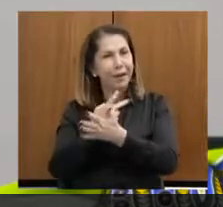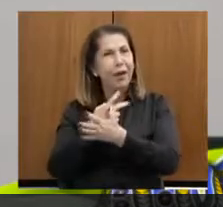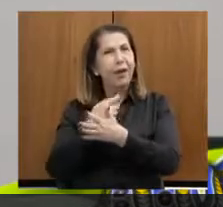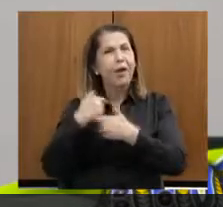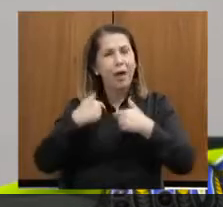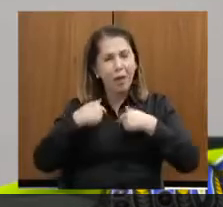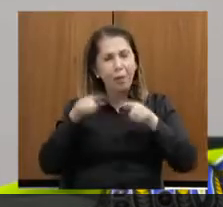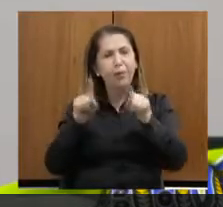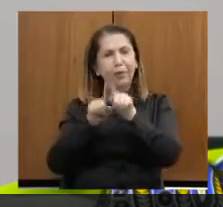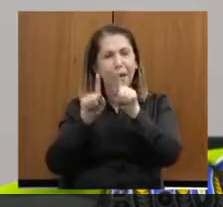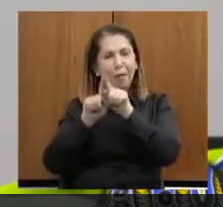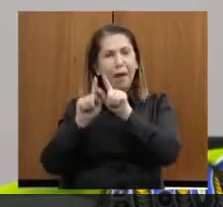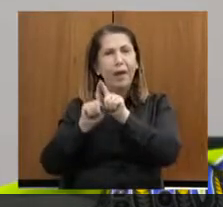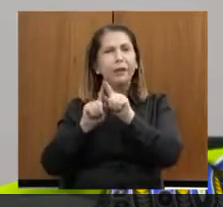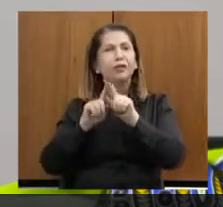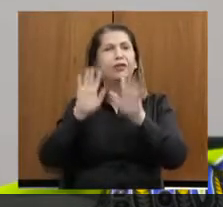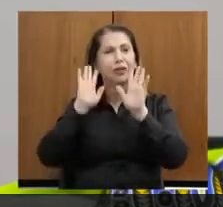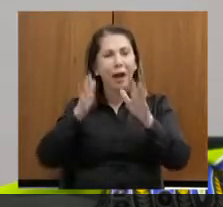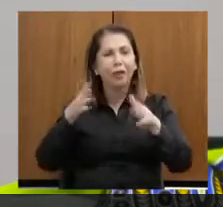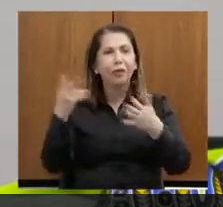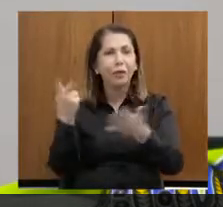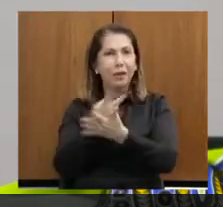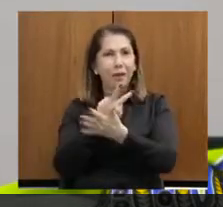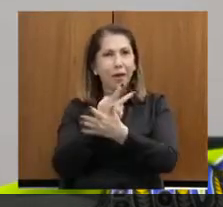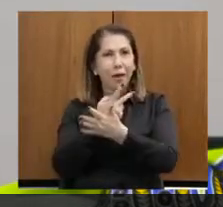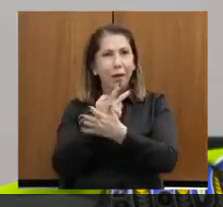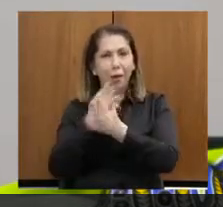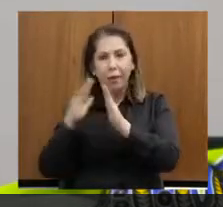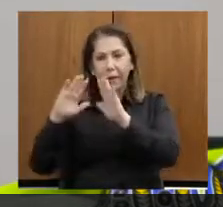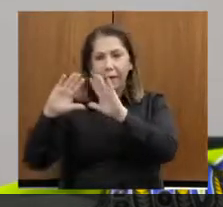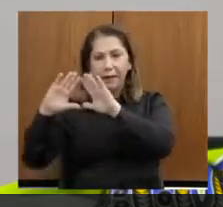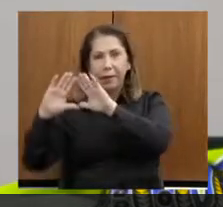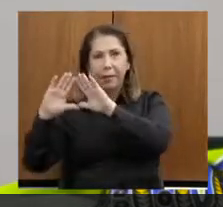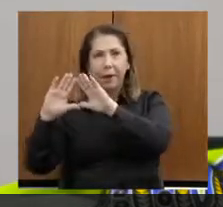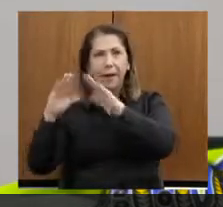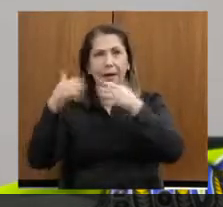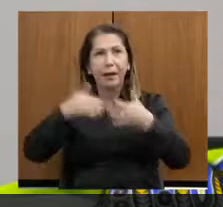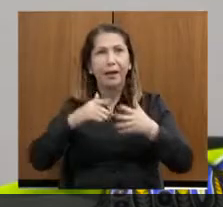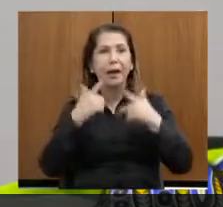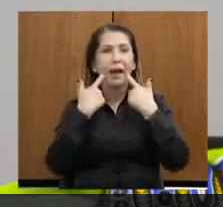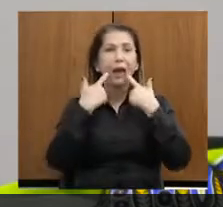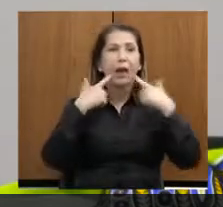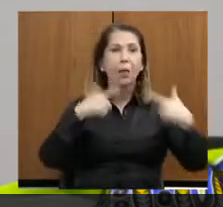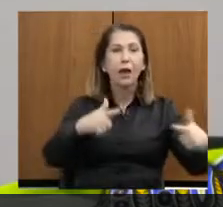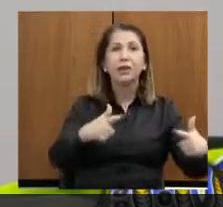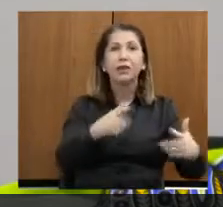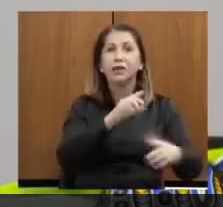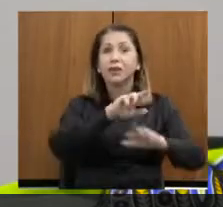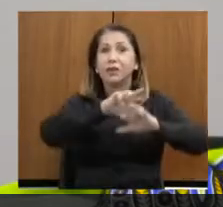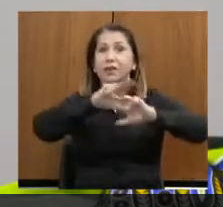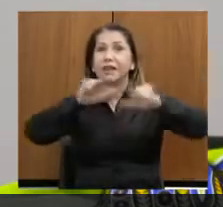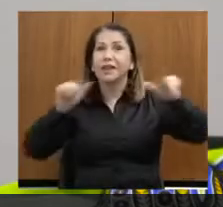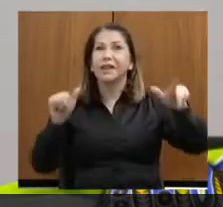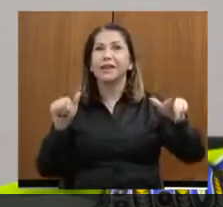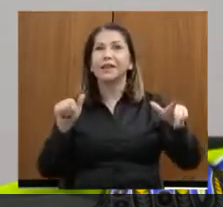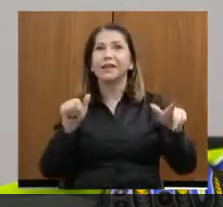social chegar na Assembleia esse deslocamento a gente começa a falar linguagens diferentes